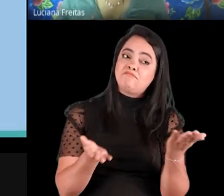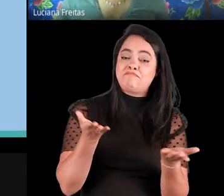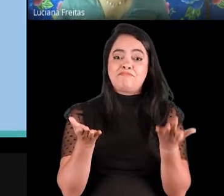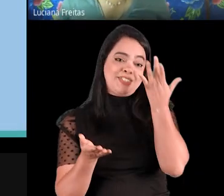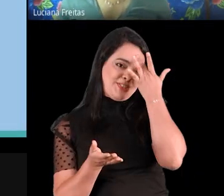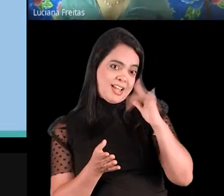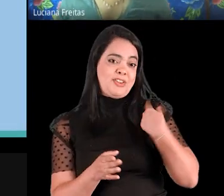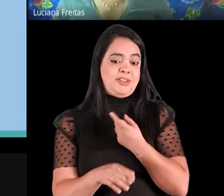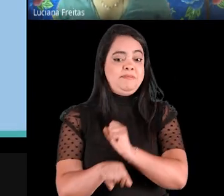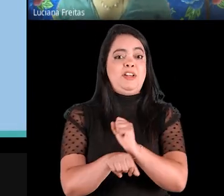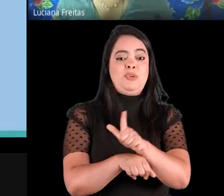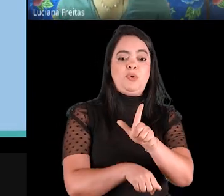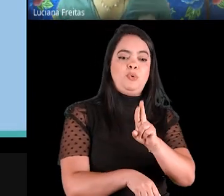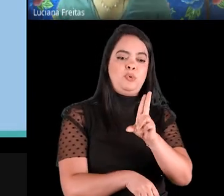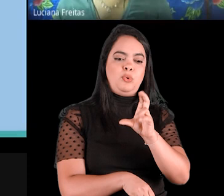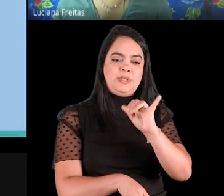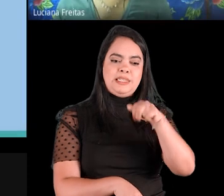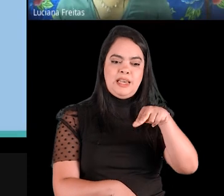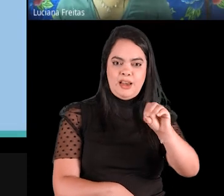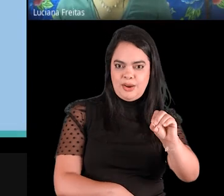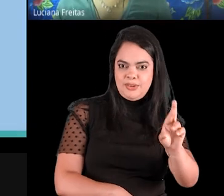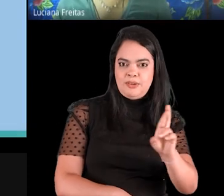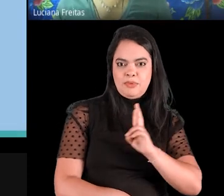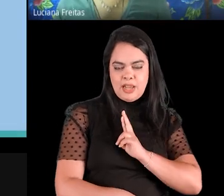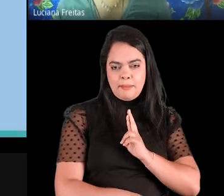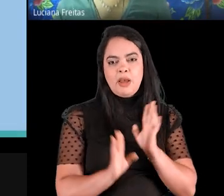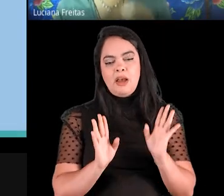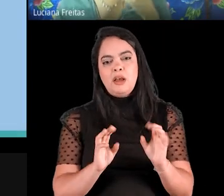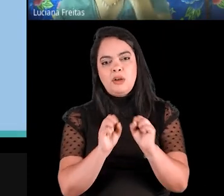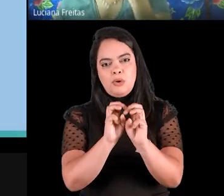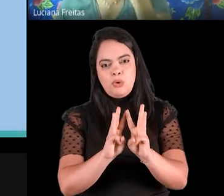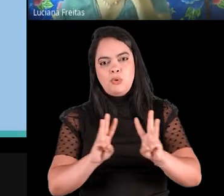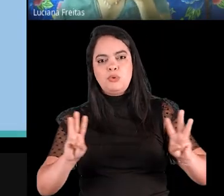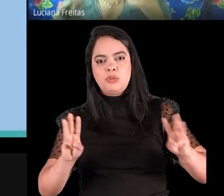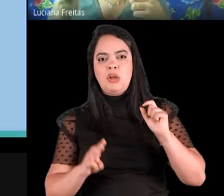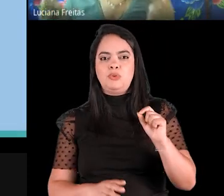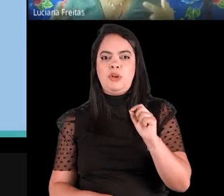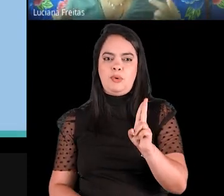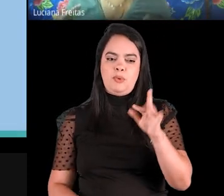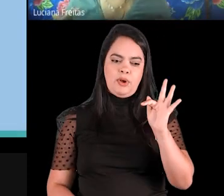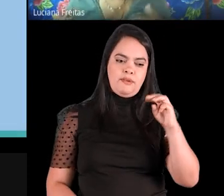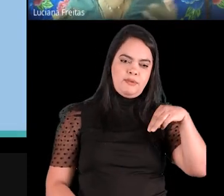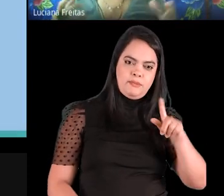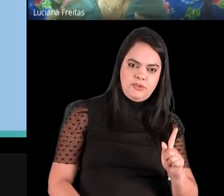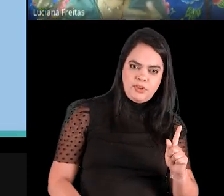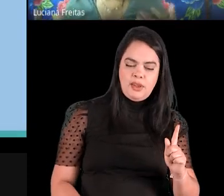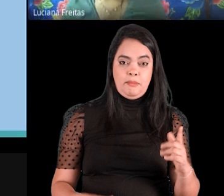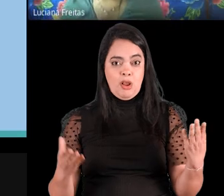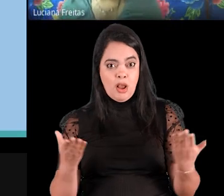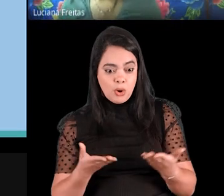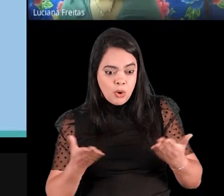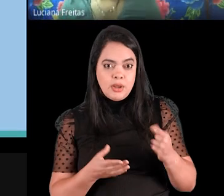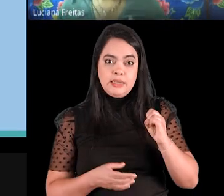com o Luciano. Mas esse site aí da UFMG, né, do NAI, é para que, nesse momento, se eles